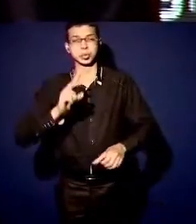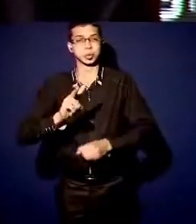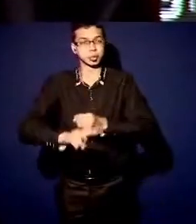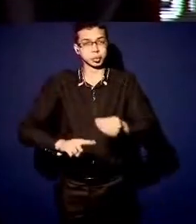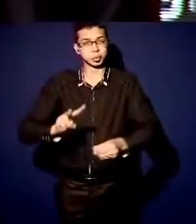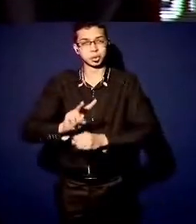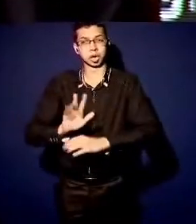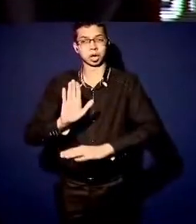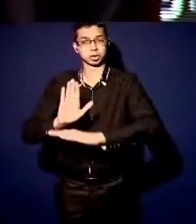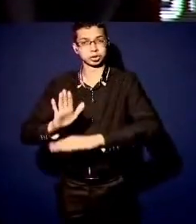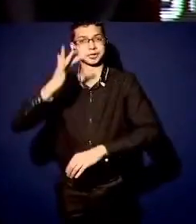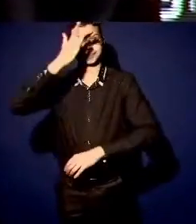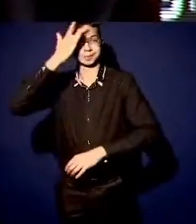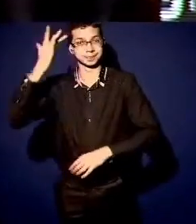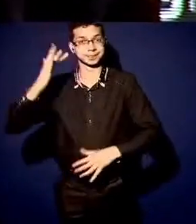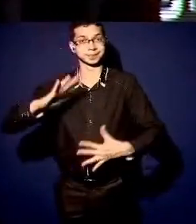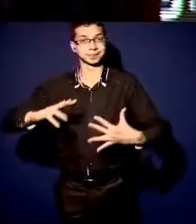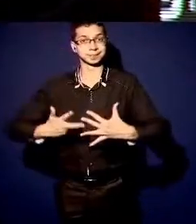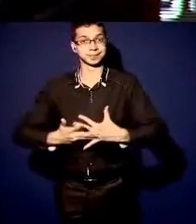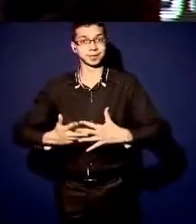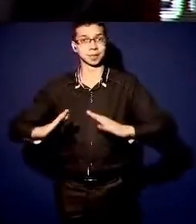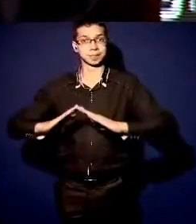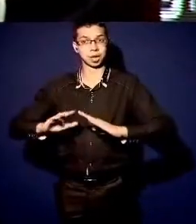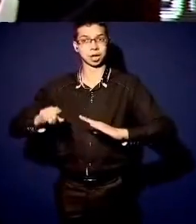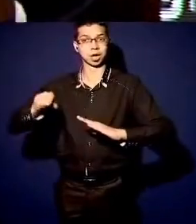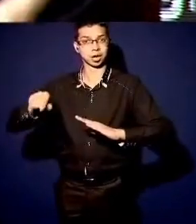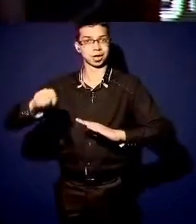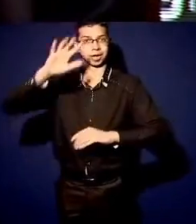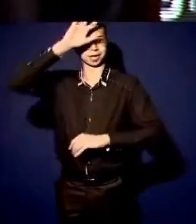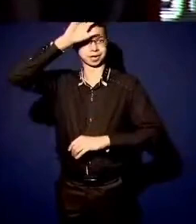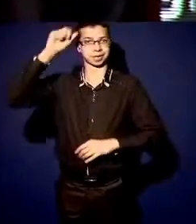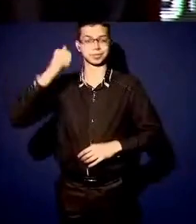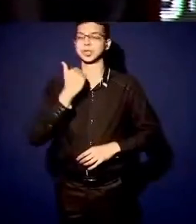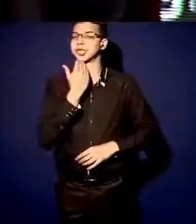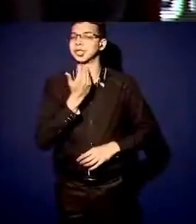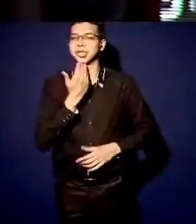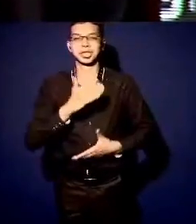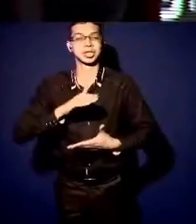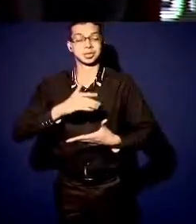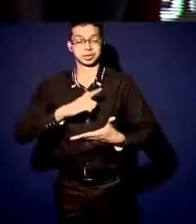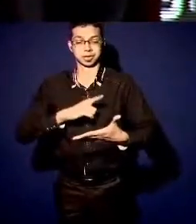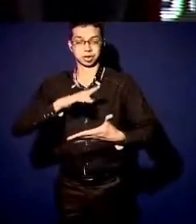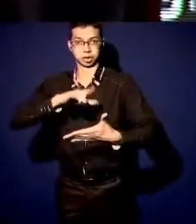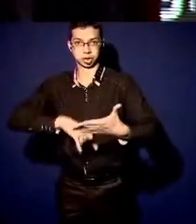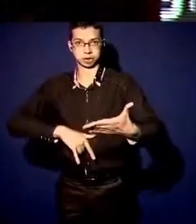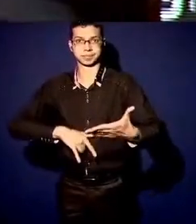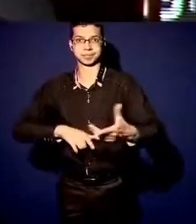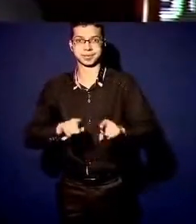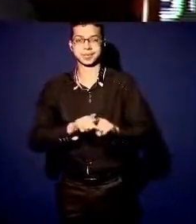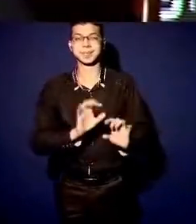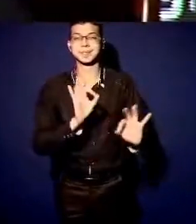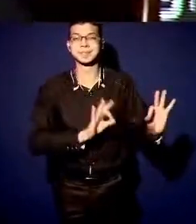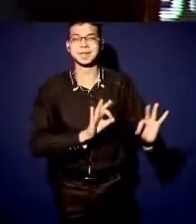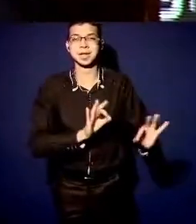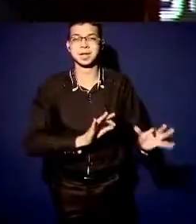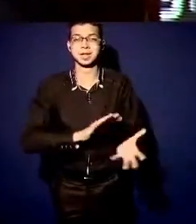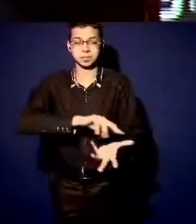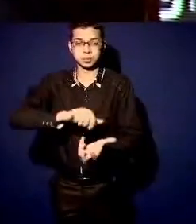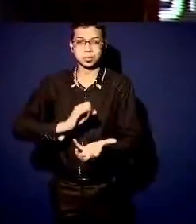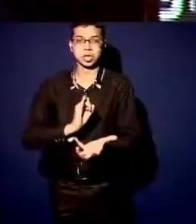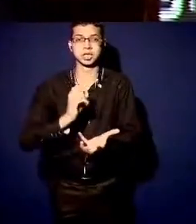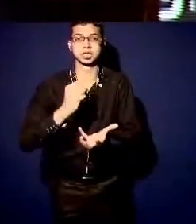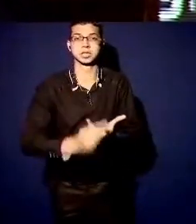o cidadão cidadão da Amazônia não adianta fazer planos ou assinado documentos internacionais se isso não se traduzir